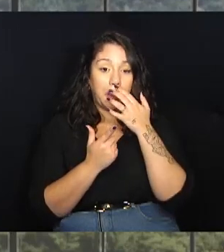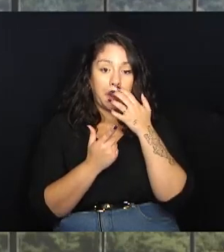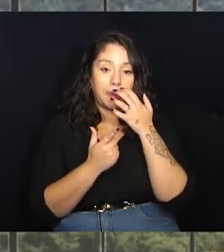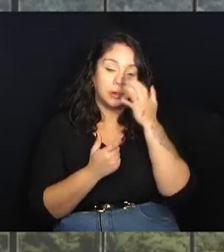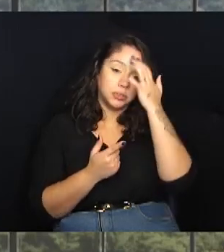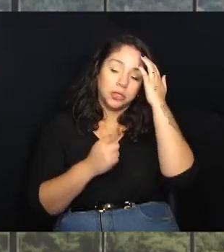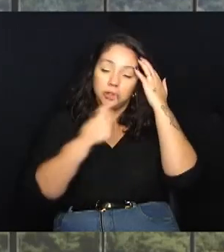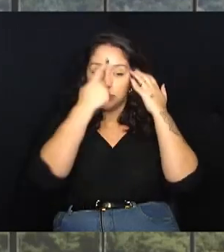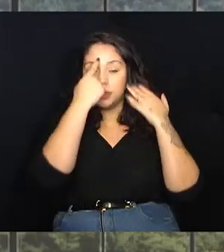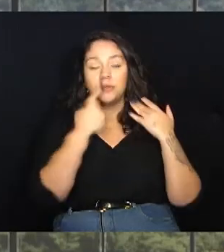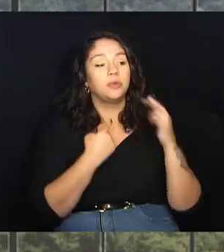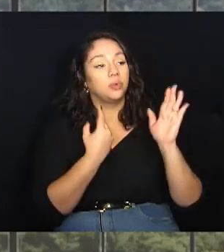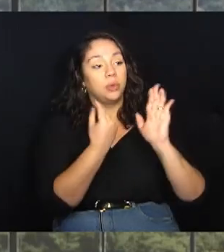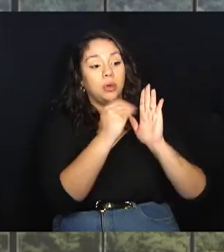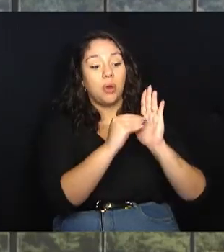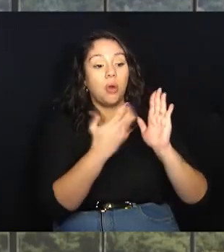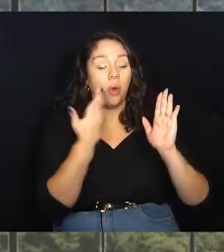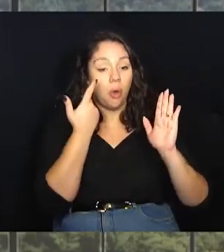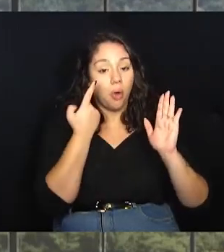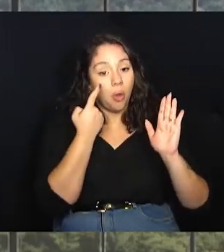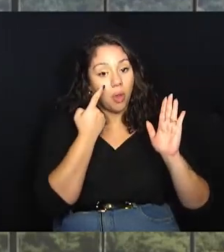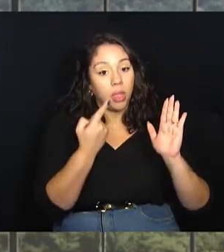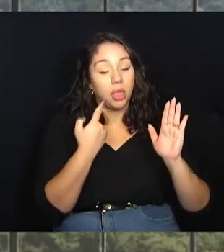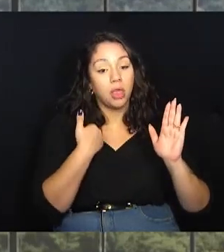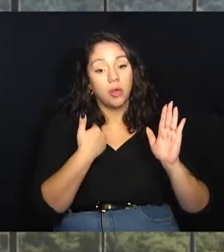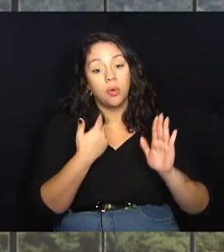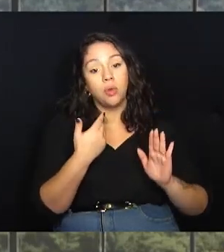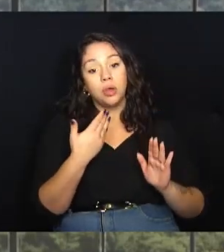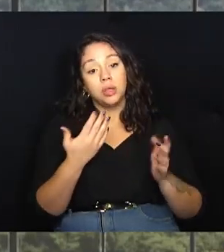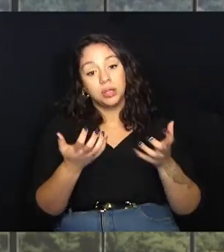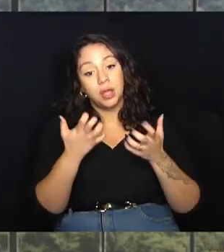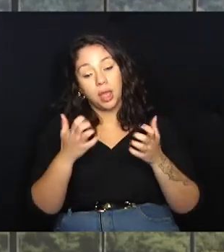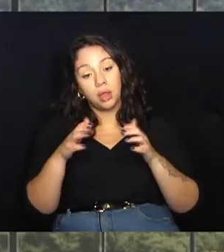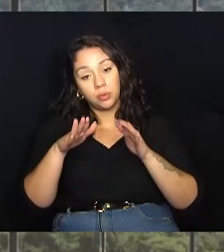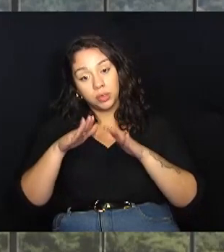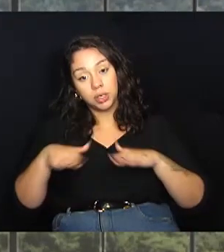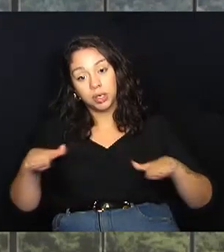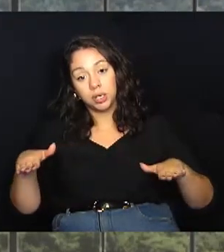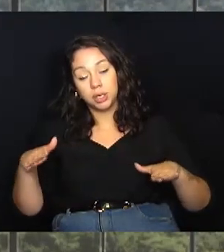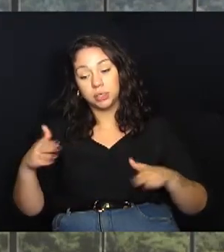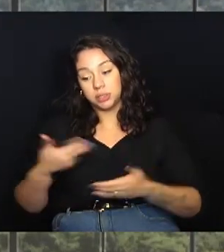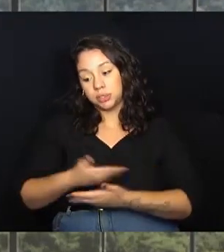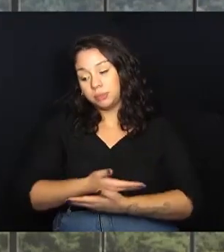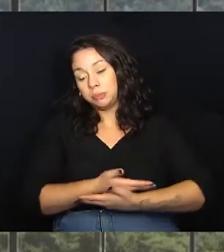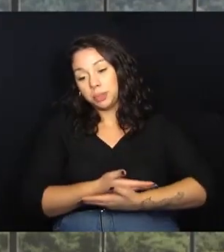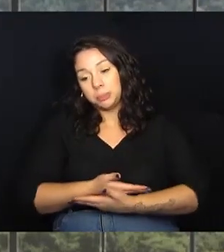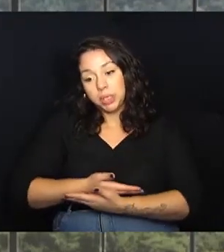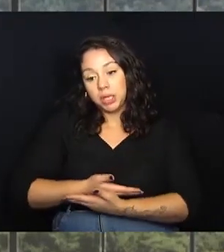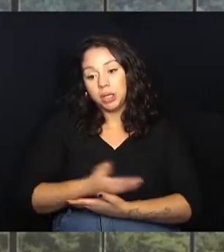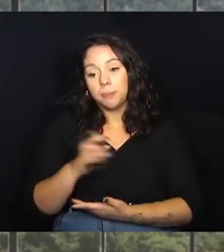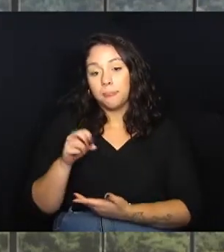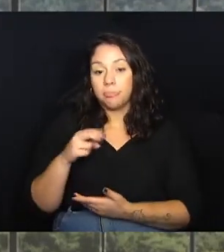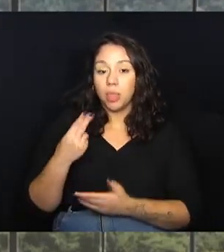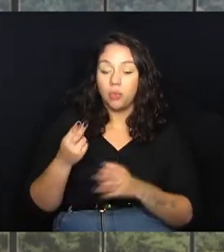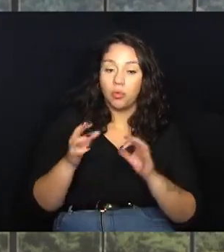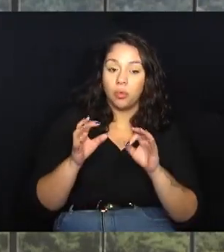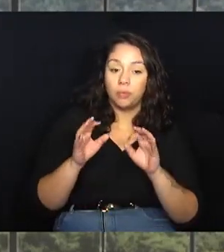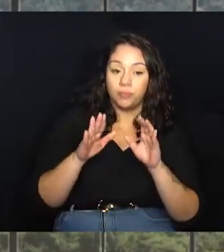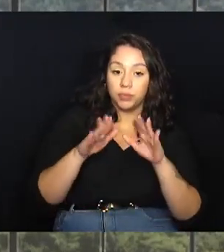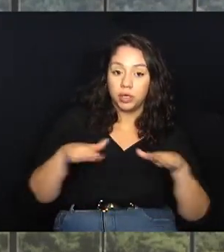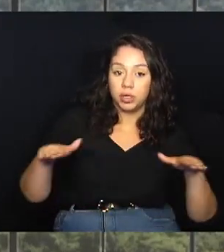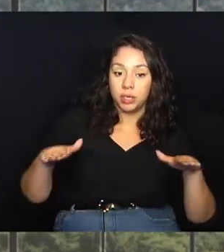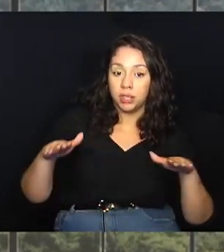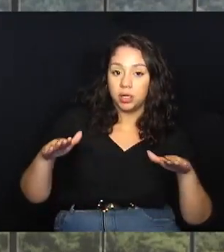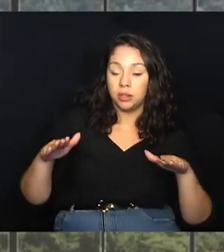perfil, olha, eu dou preferência para crianças, bebês, para crianças